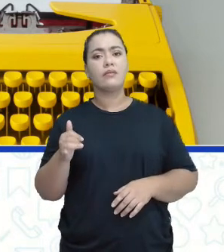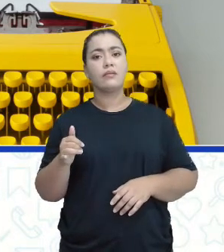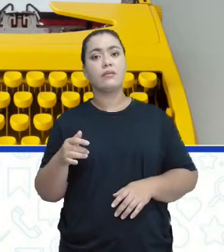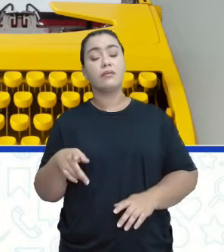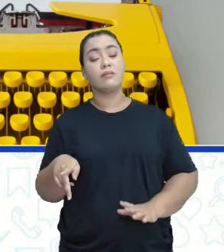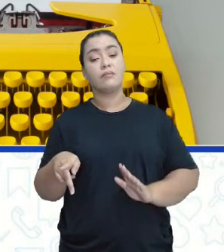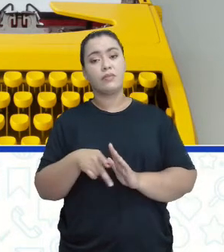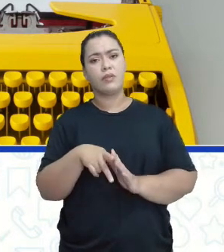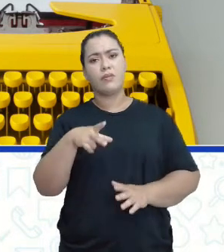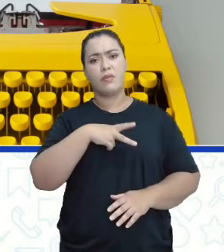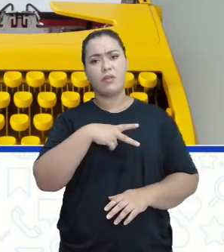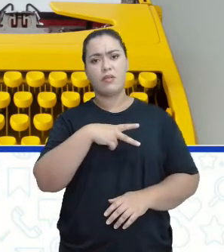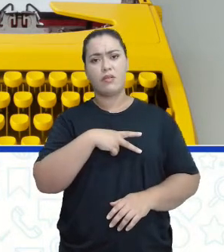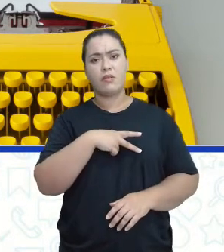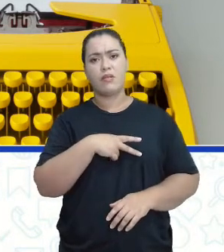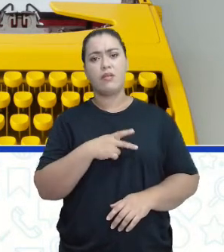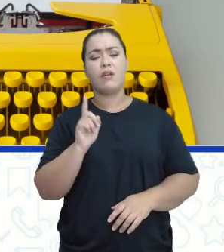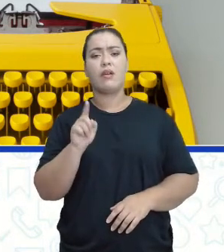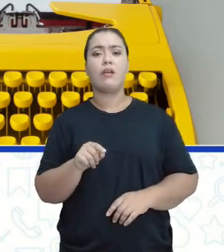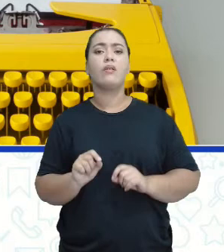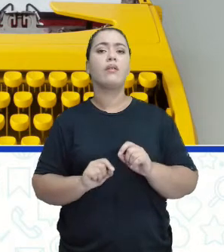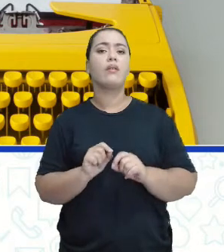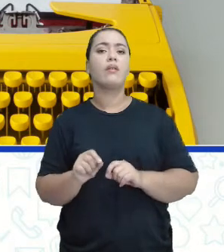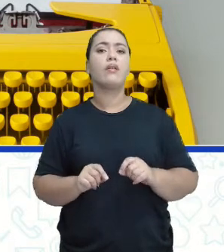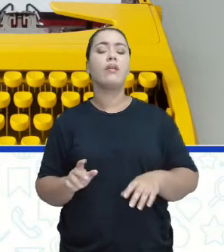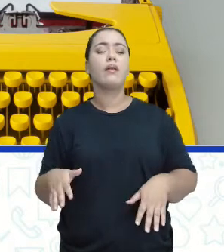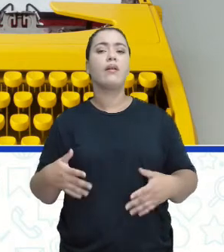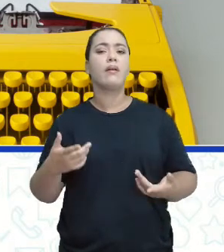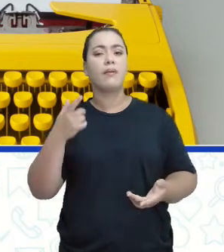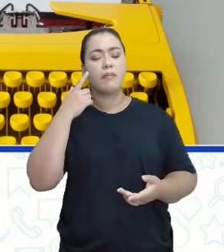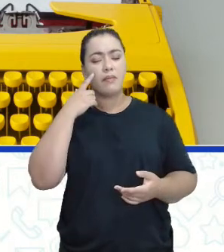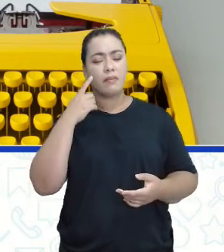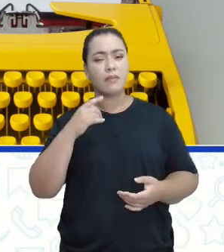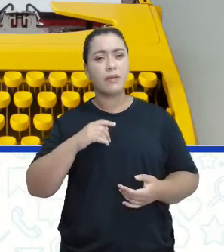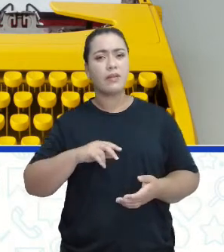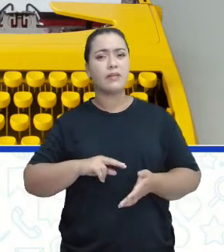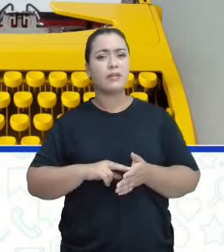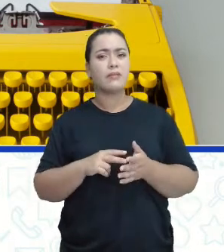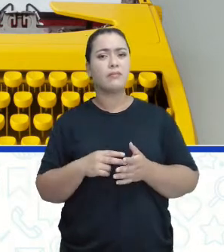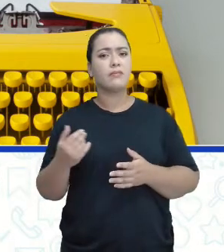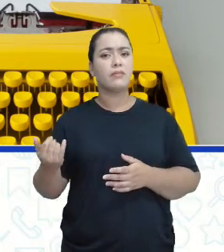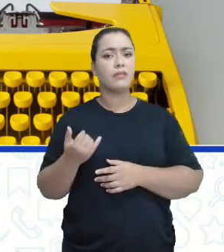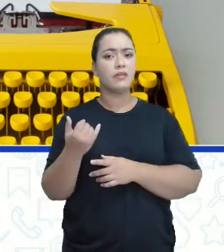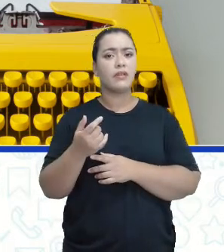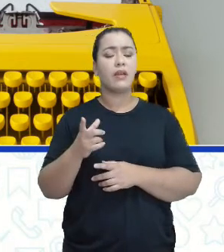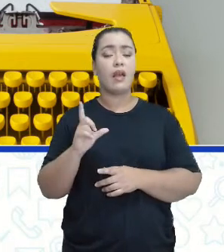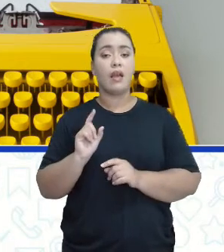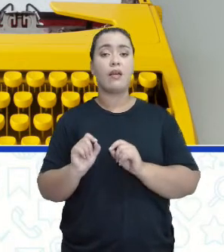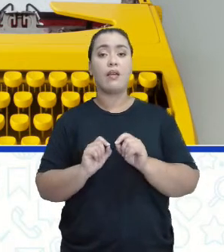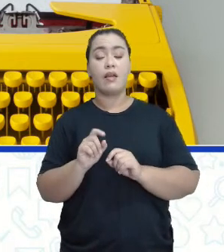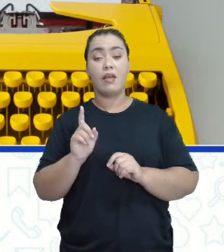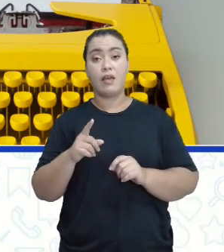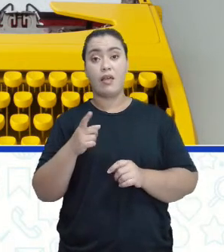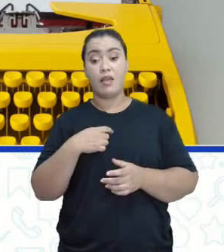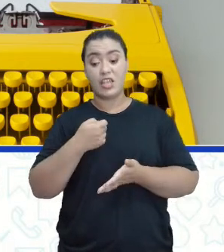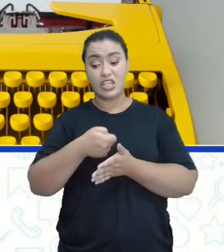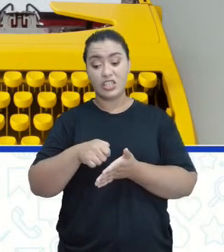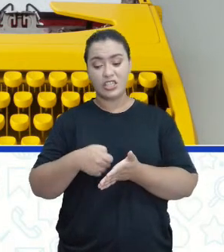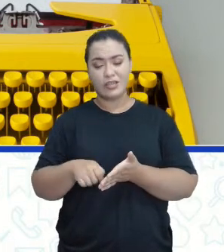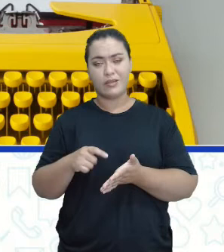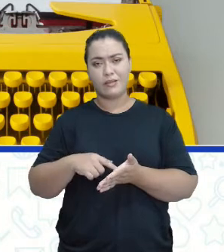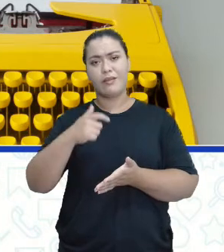caráter pessoal. E o seu traço mais significativo é a inserção do próprio escritor como personagem